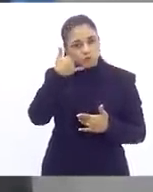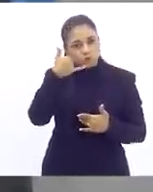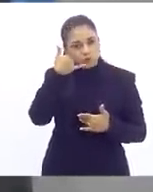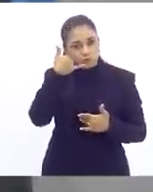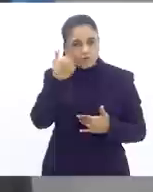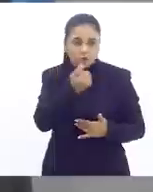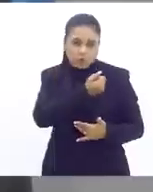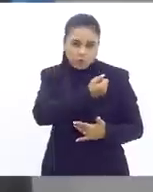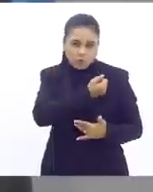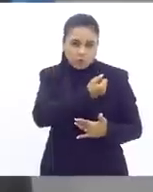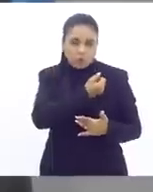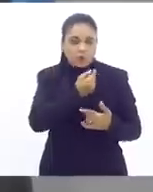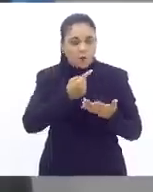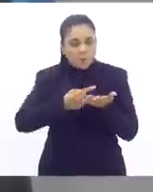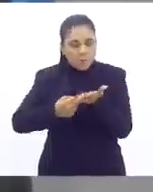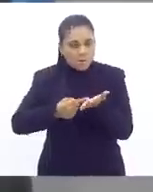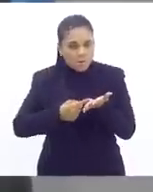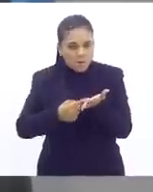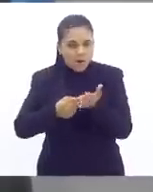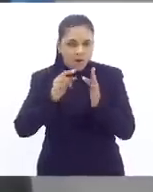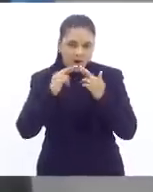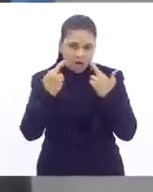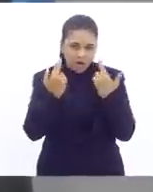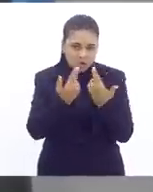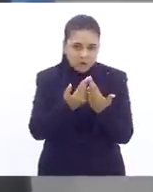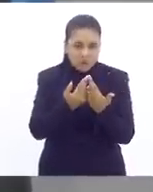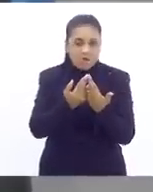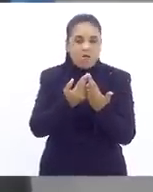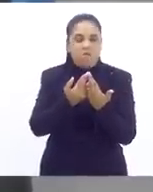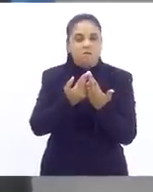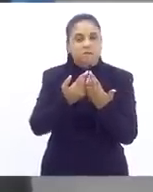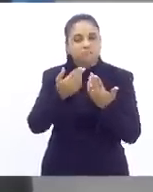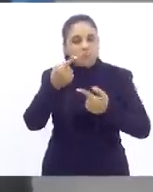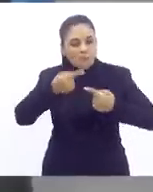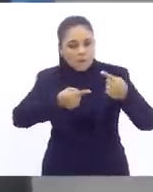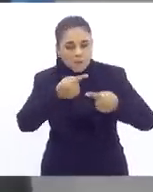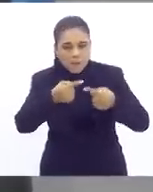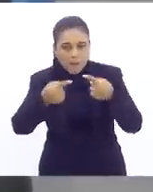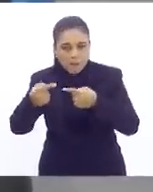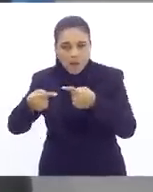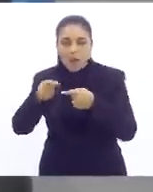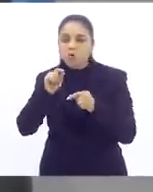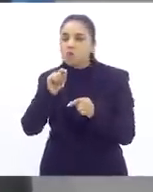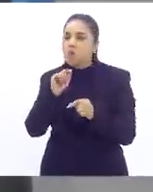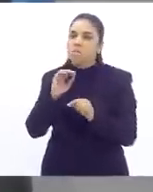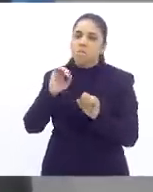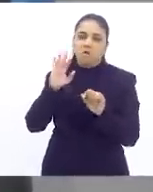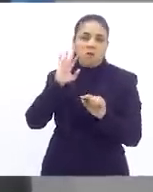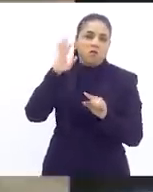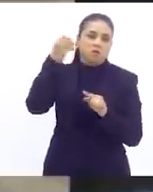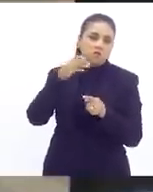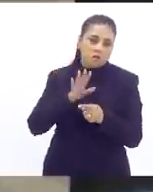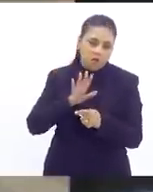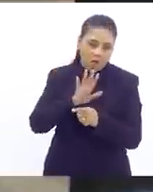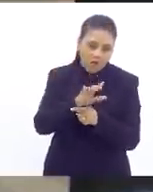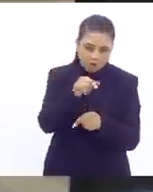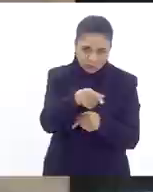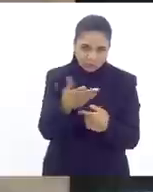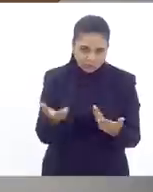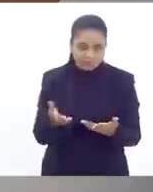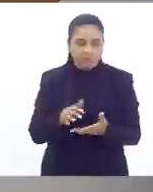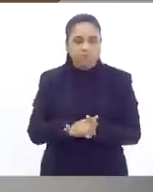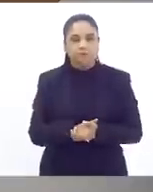para poder ouvir todas essas ponderações e ver no que a gente pode contribuir para a solução tá bom